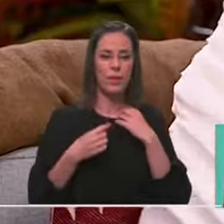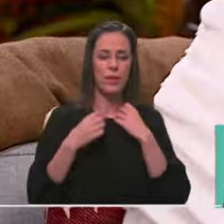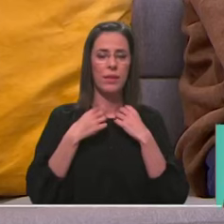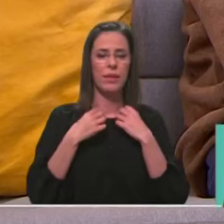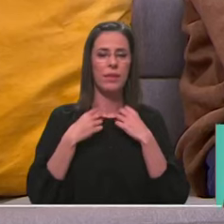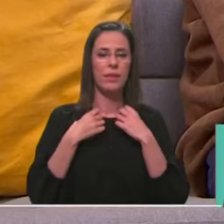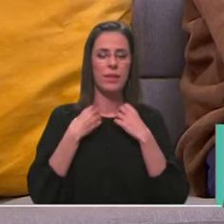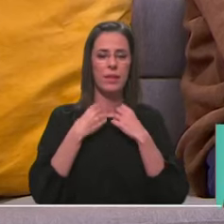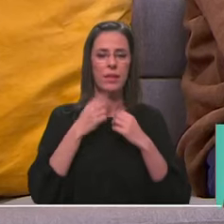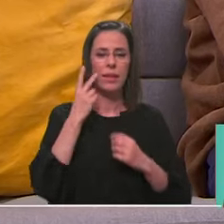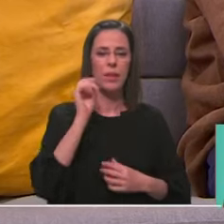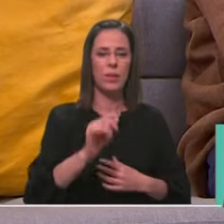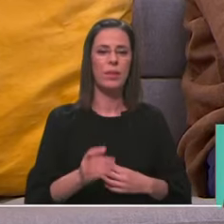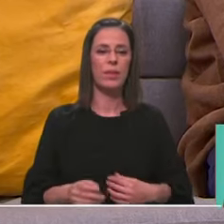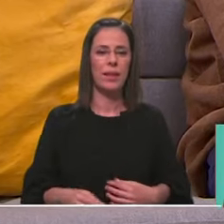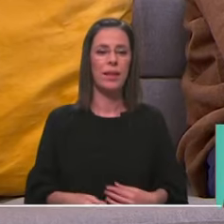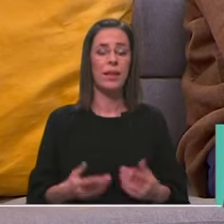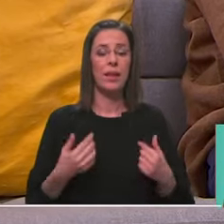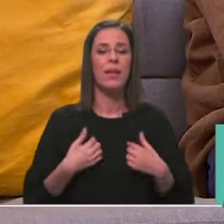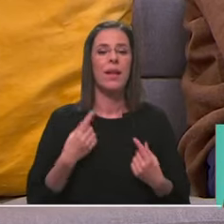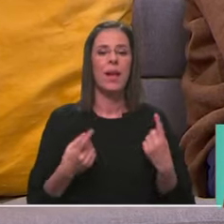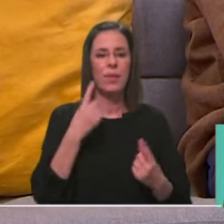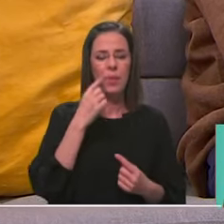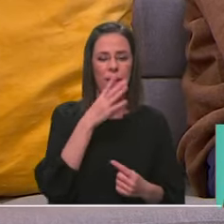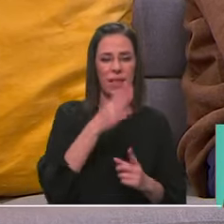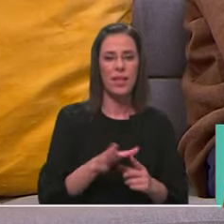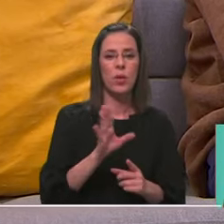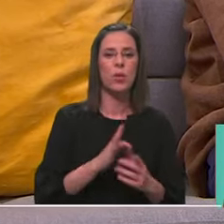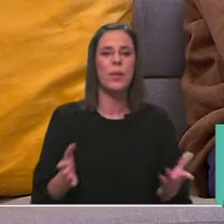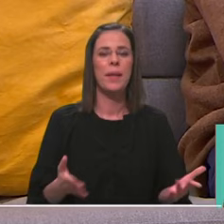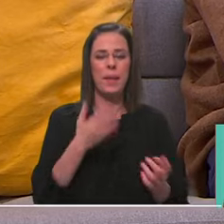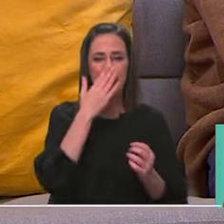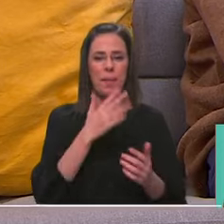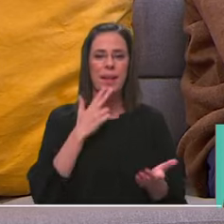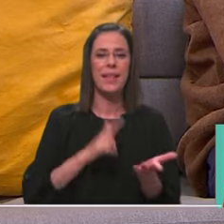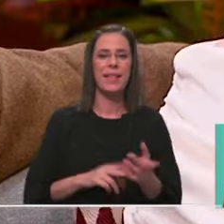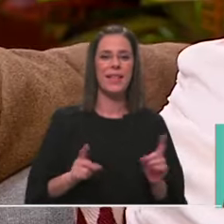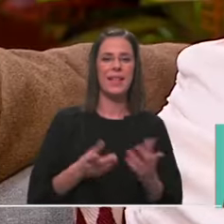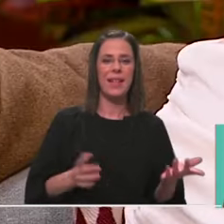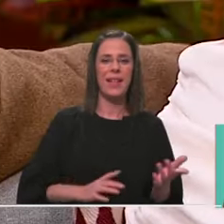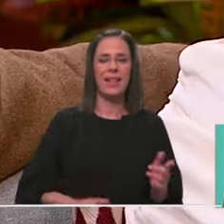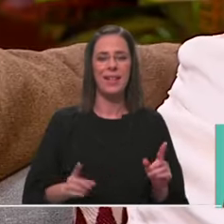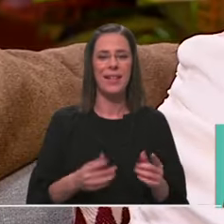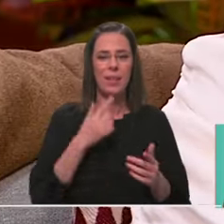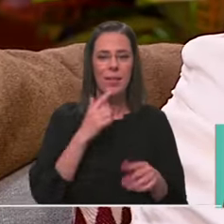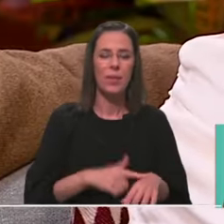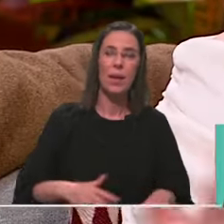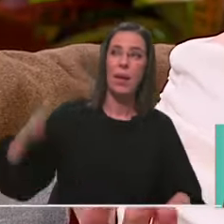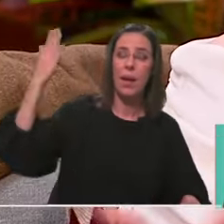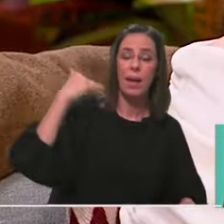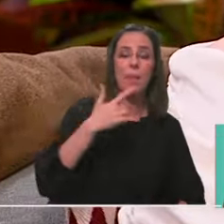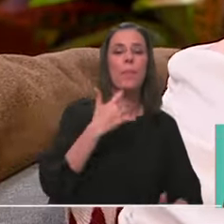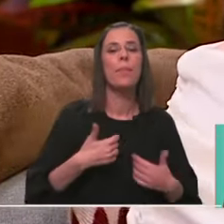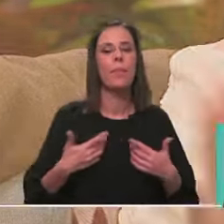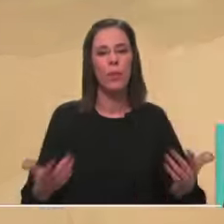soria muitas muitas a às vezes dou por mim a dizer ao João parece que isto nem é real se se há uns tempos atrás me